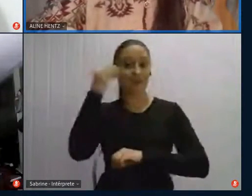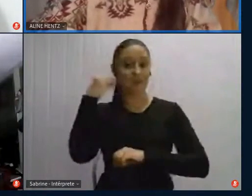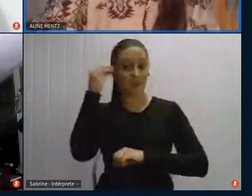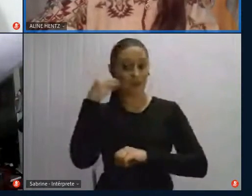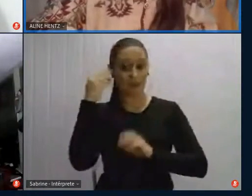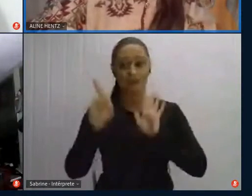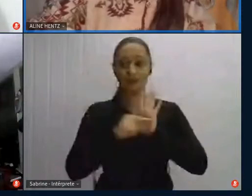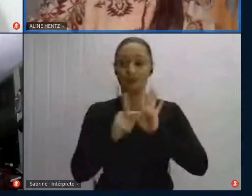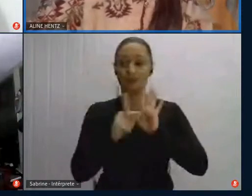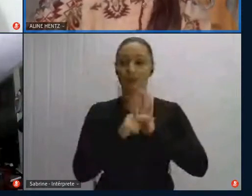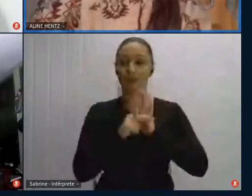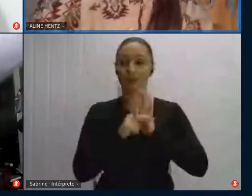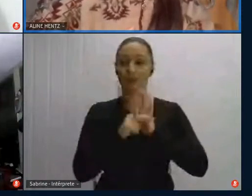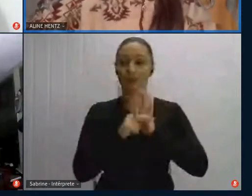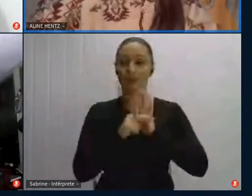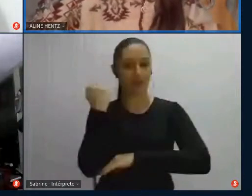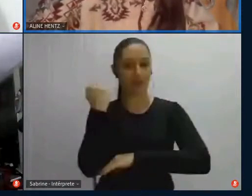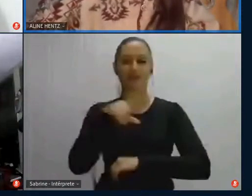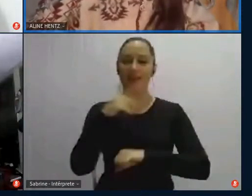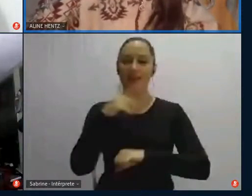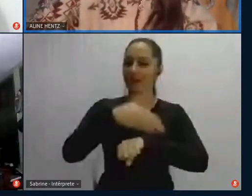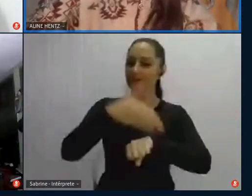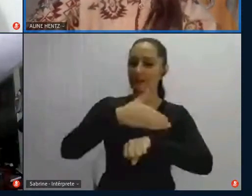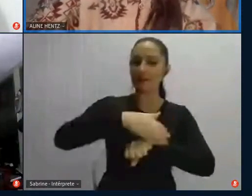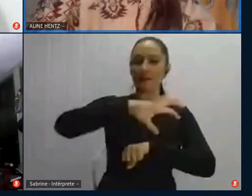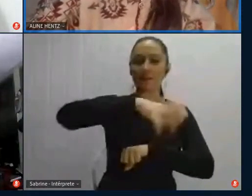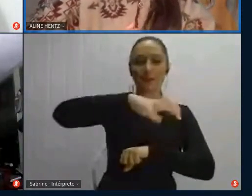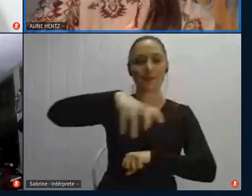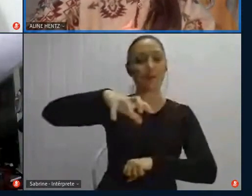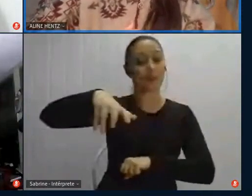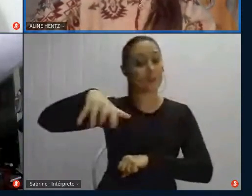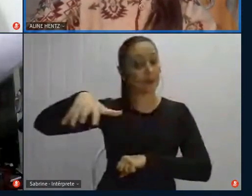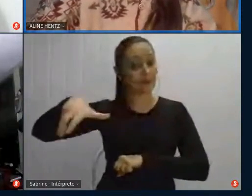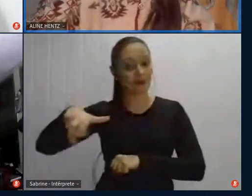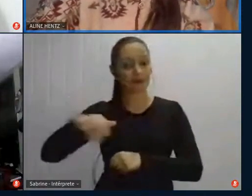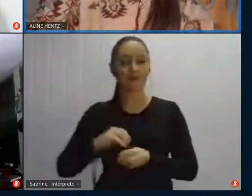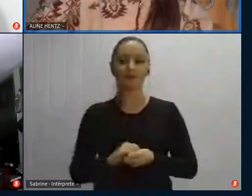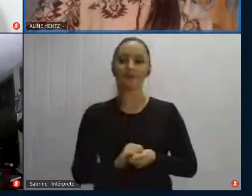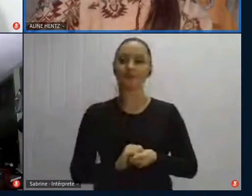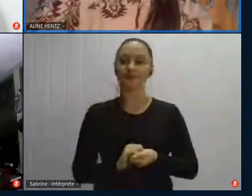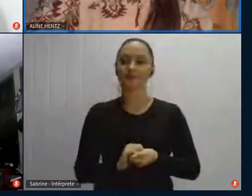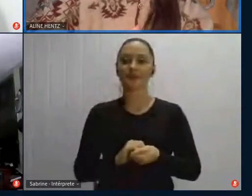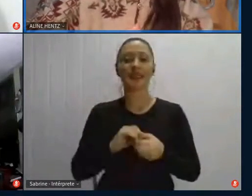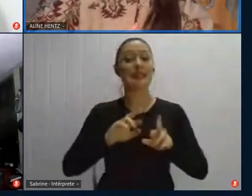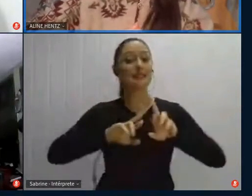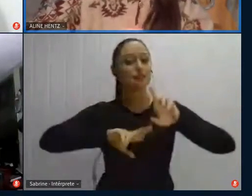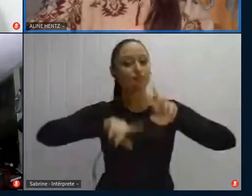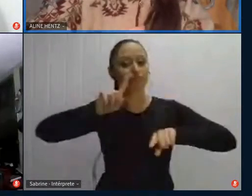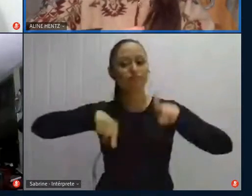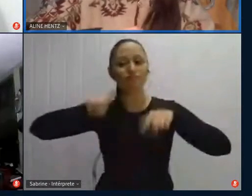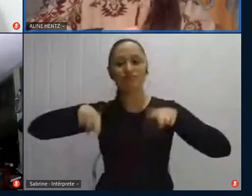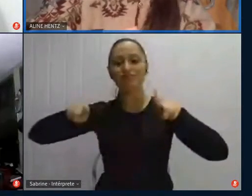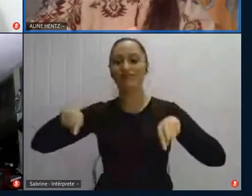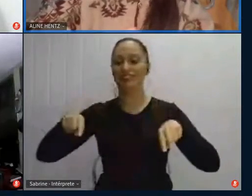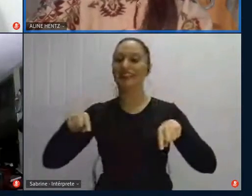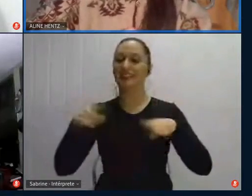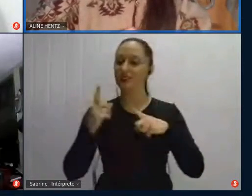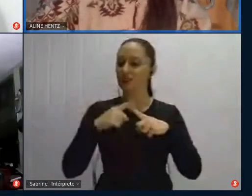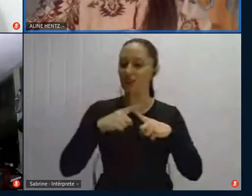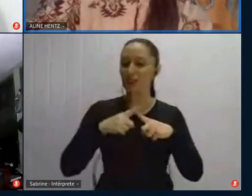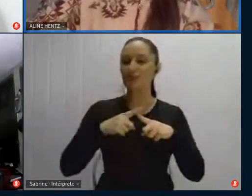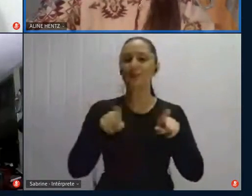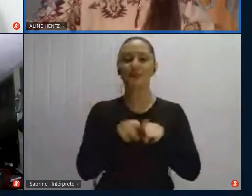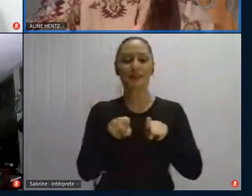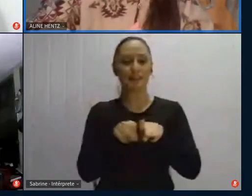com a gente, com diferentes pessoas, com diferentes tipos de projeto, porque nossos campos são muito diversos, né? Nós temos desde a